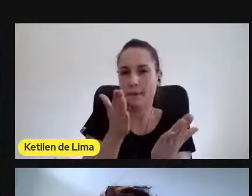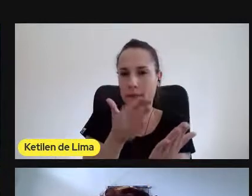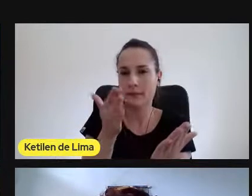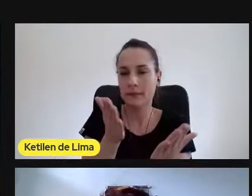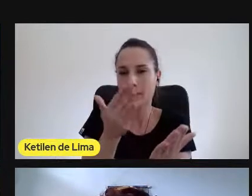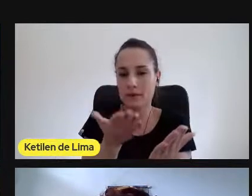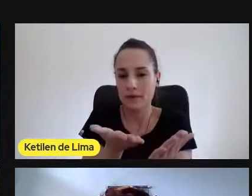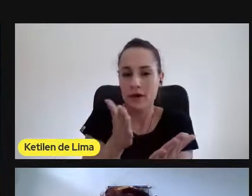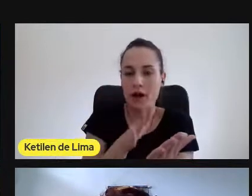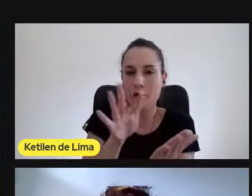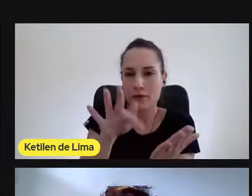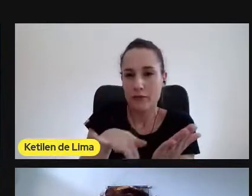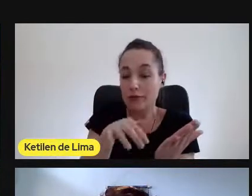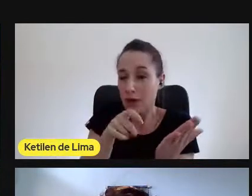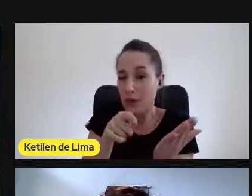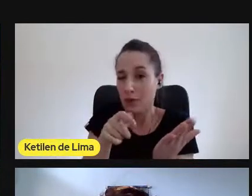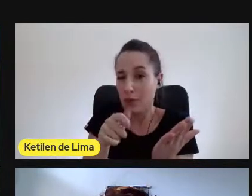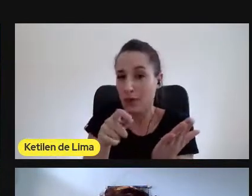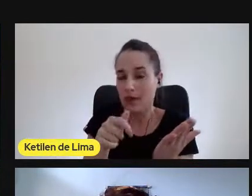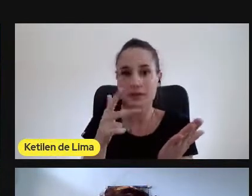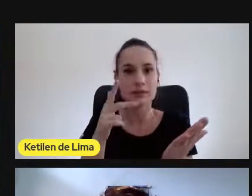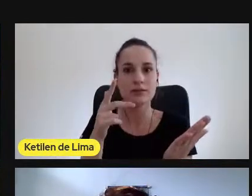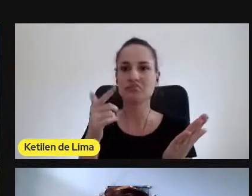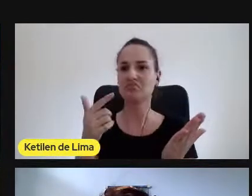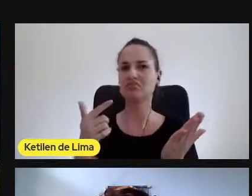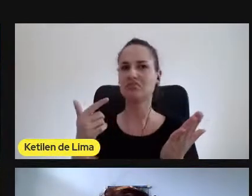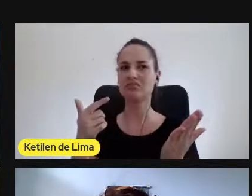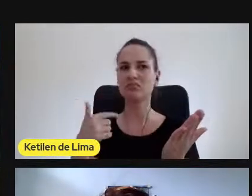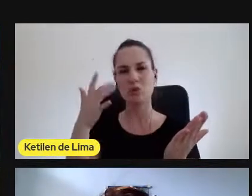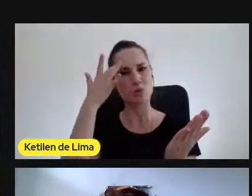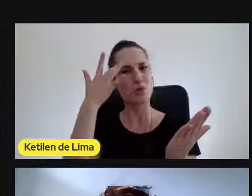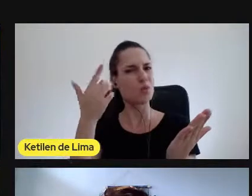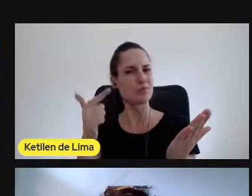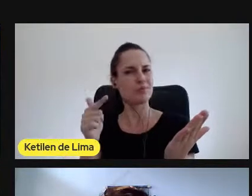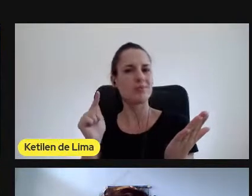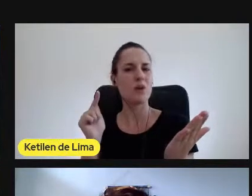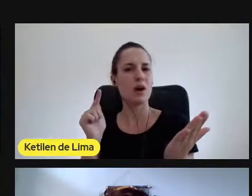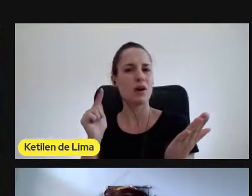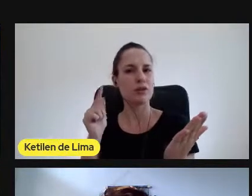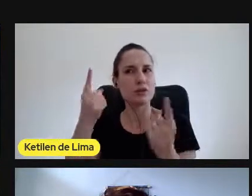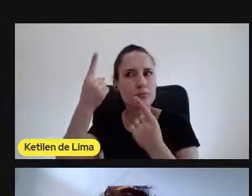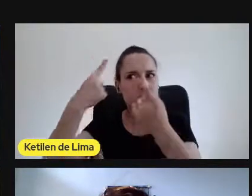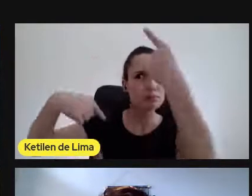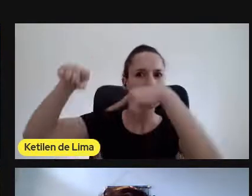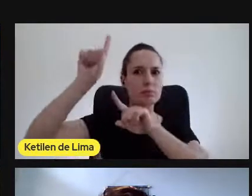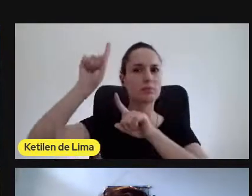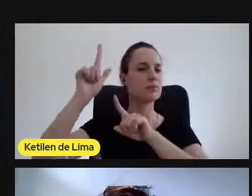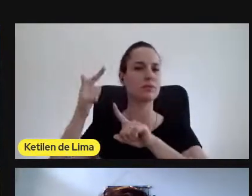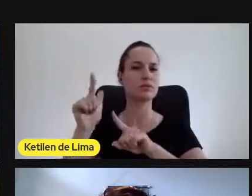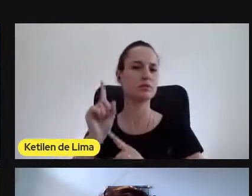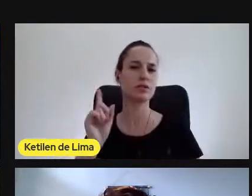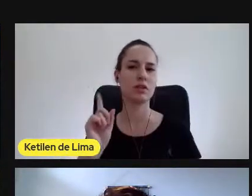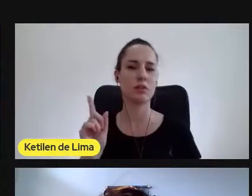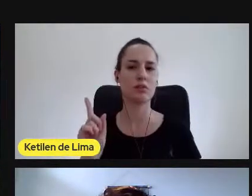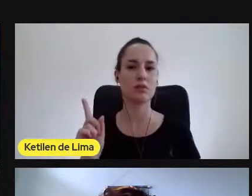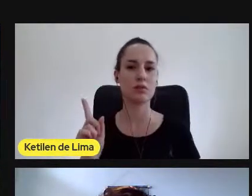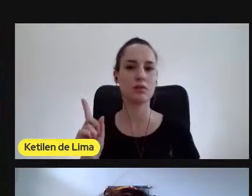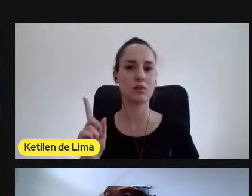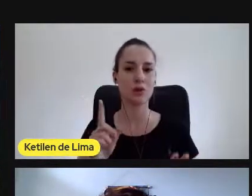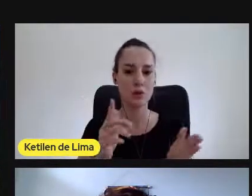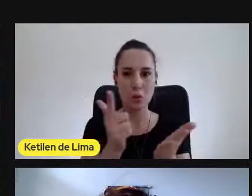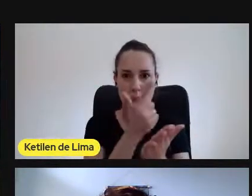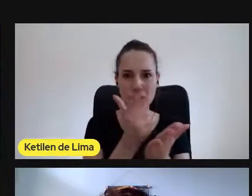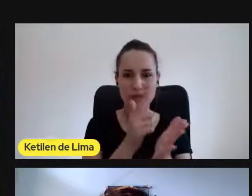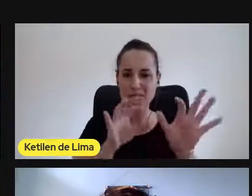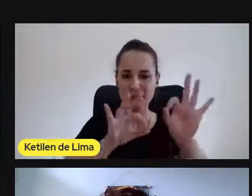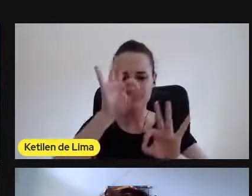uma evolução do pensamento, uma evolução da sensação dele, o modo de ver. Porque o livro, ele é desorganizado, então todas